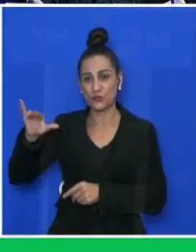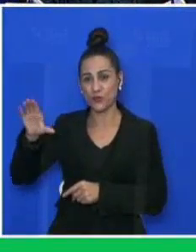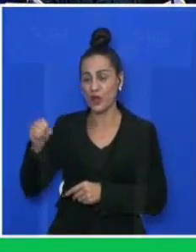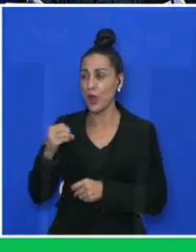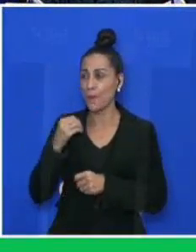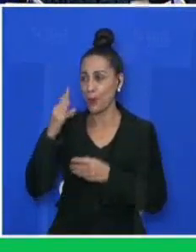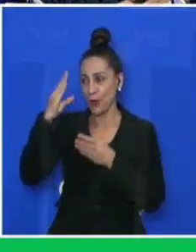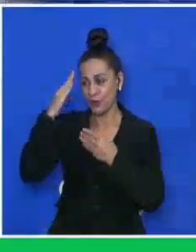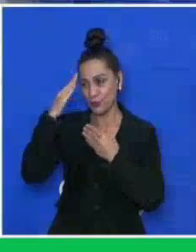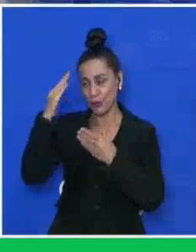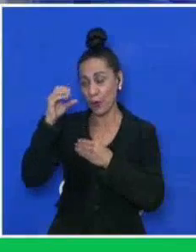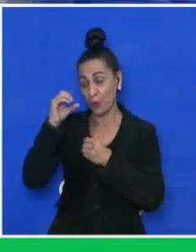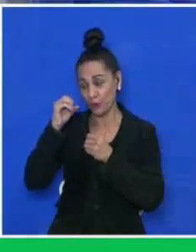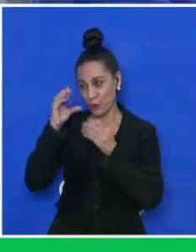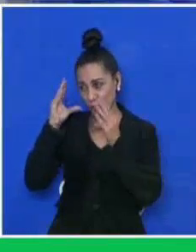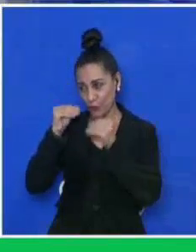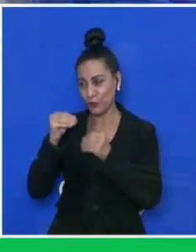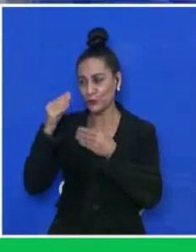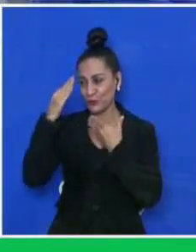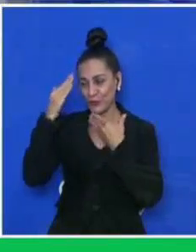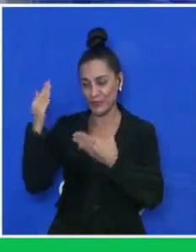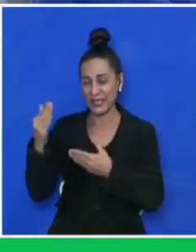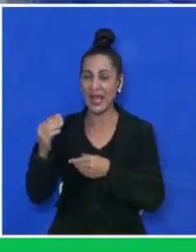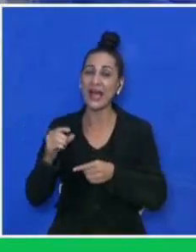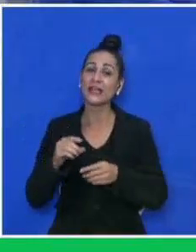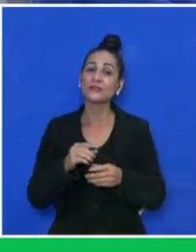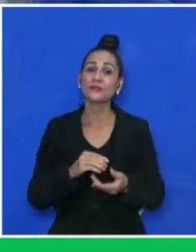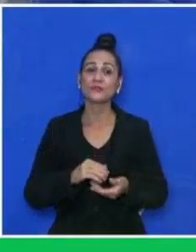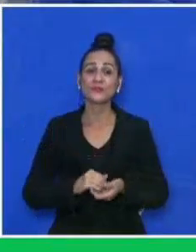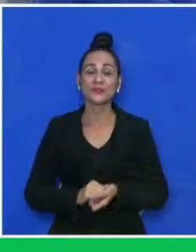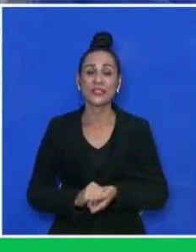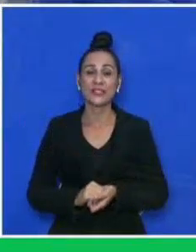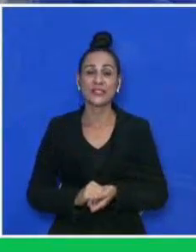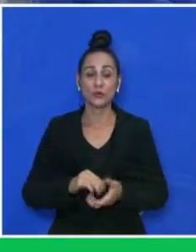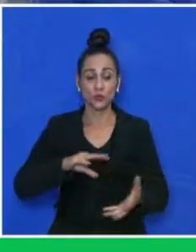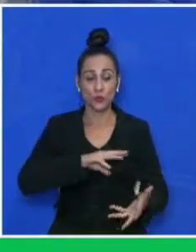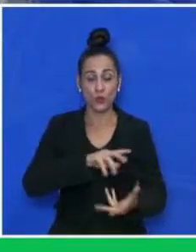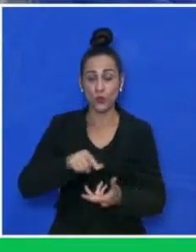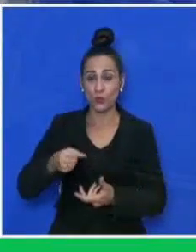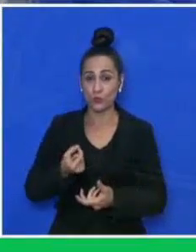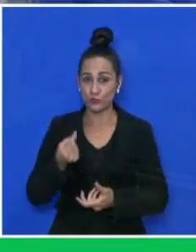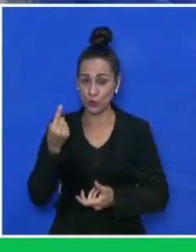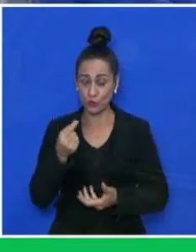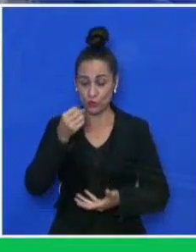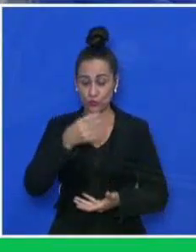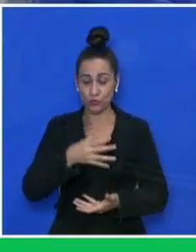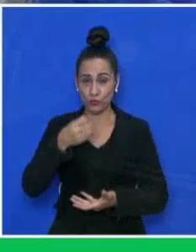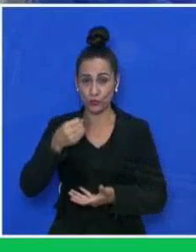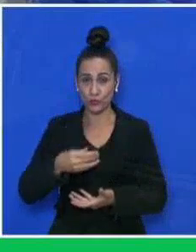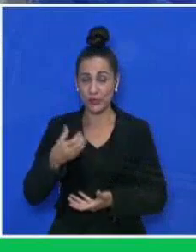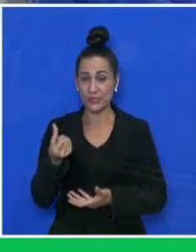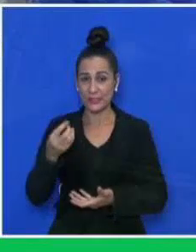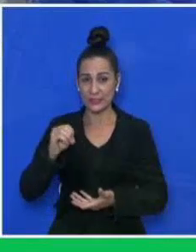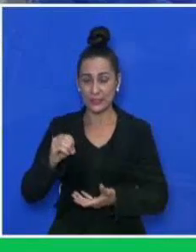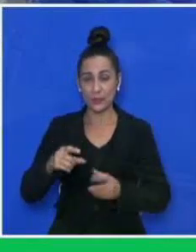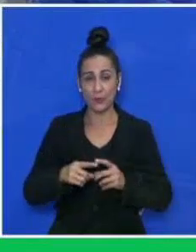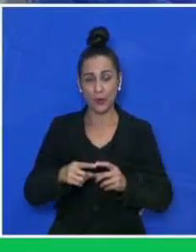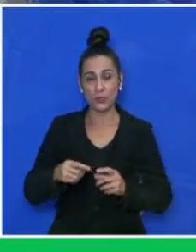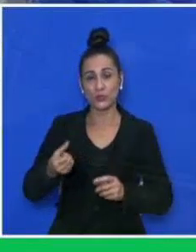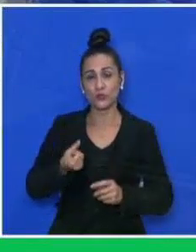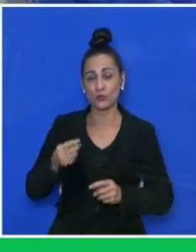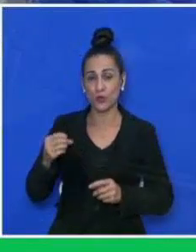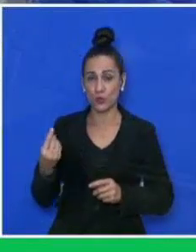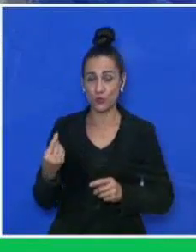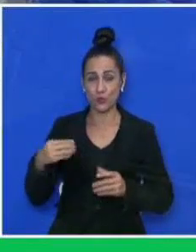Boa noite, muito obrigada. Desse outro lado, o suporte do Globo número 1 foi carregado com 60 bolas numeradas de 01 a